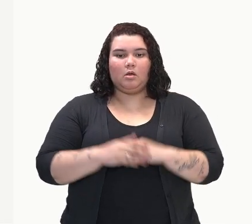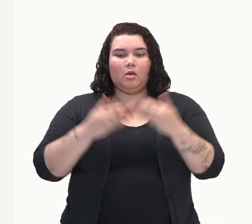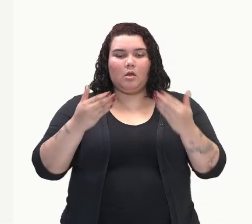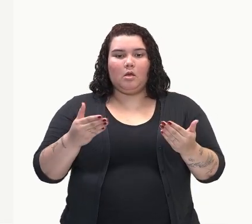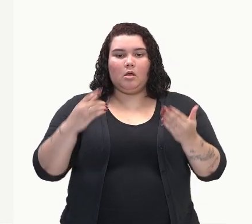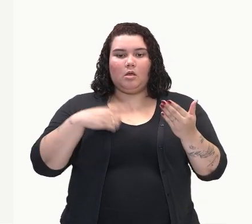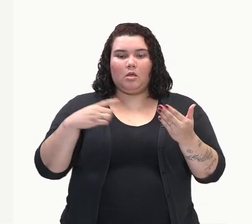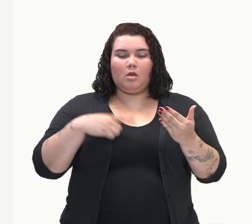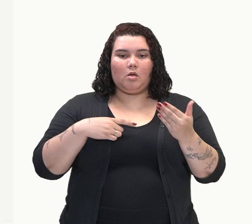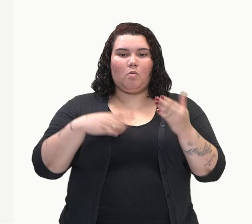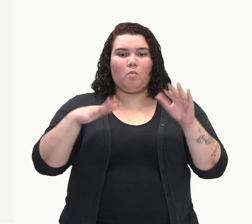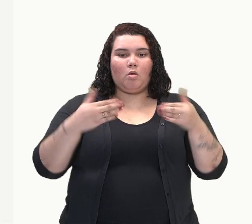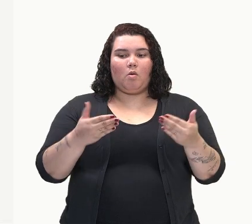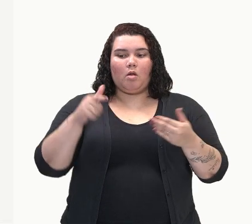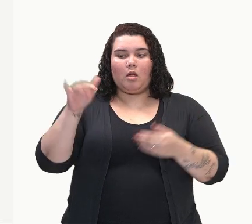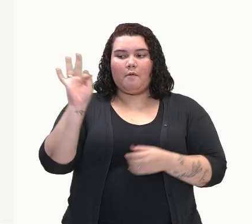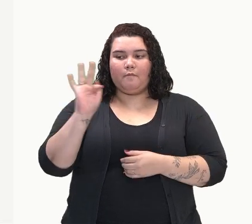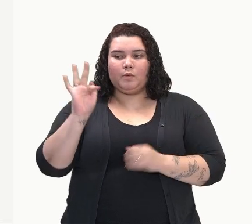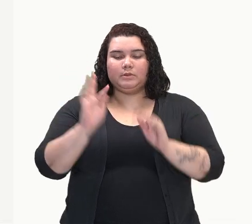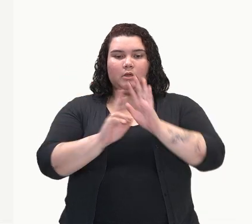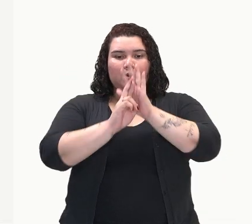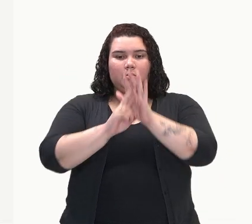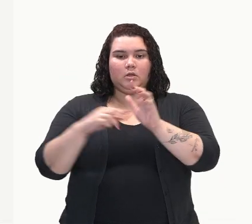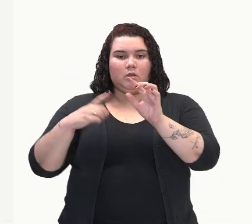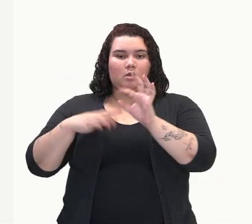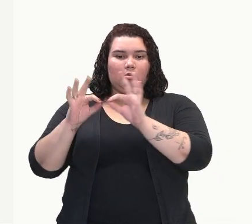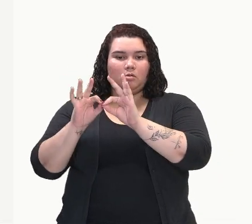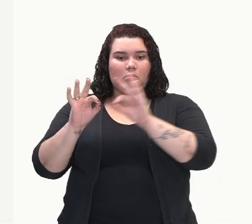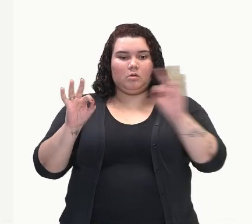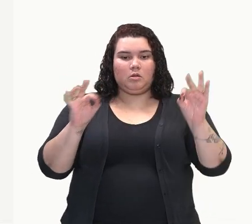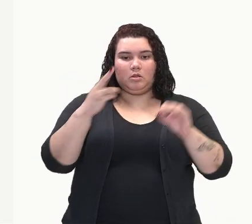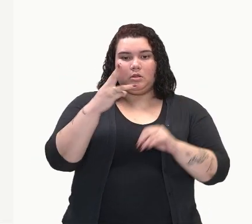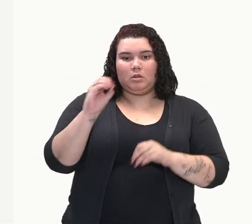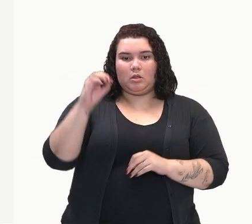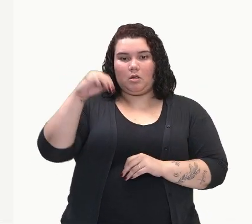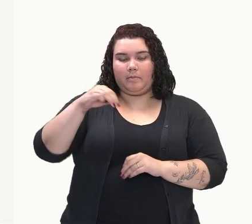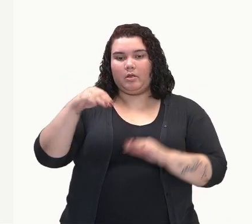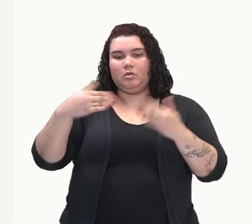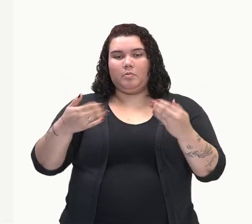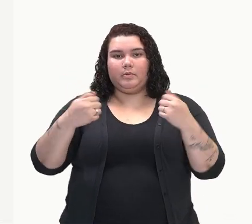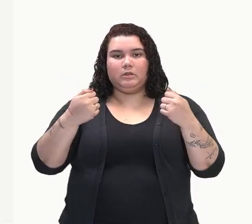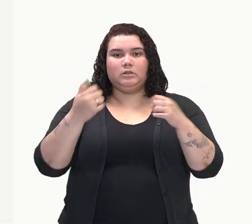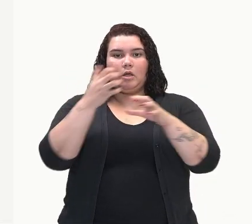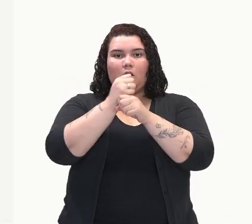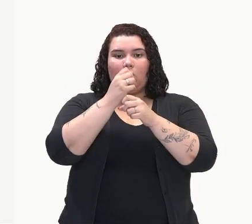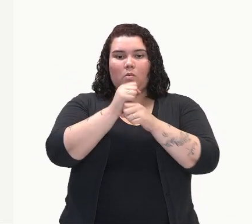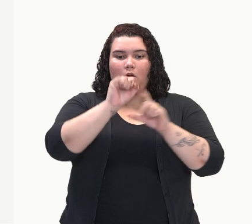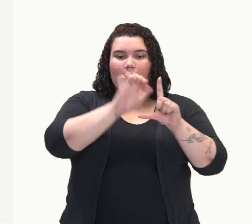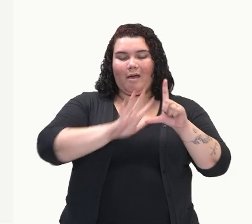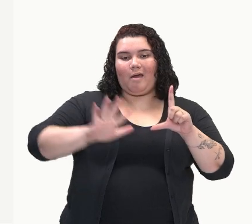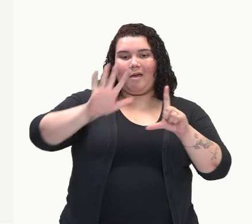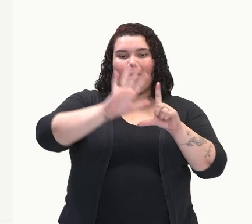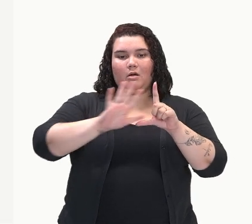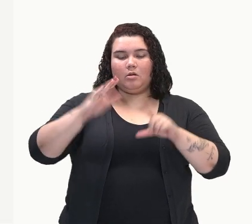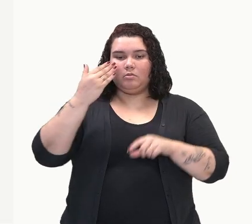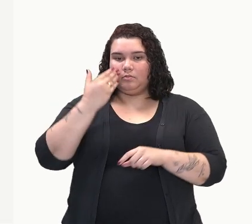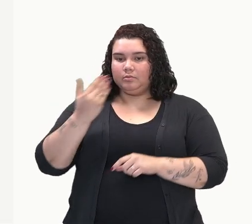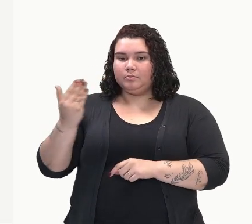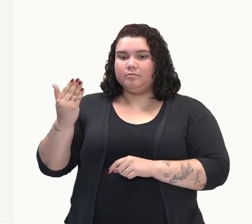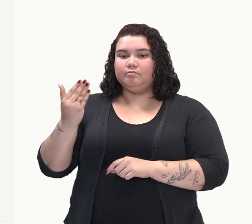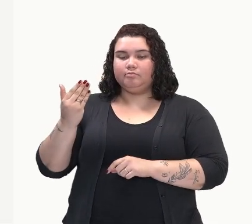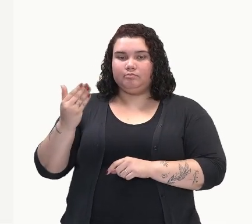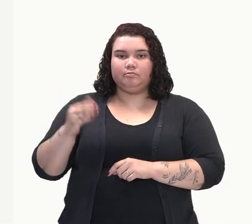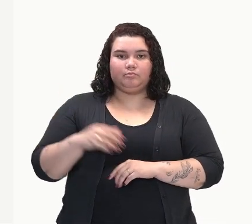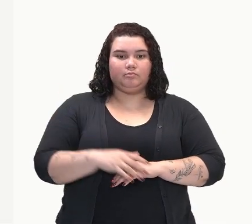se deslocar por 30 metros, então eu tenho que calcular esta área compreendida aqui abaixo da curva,